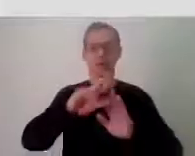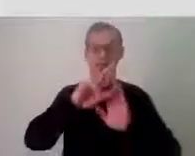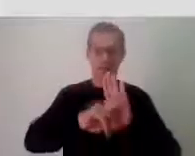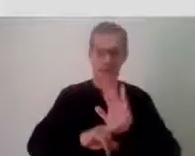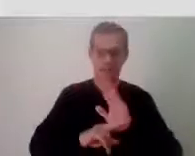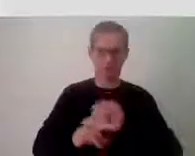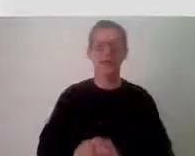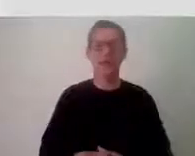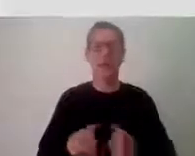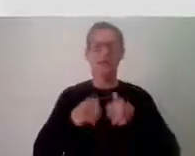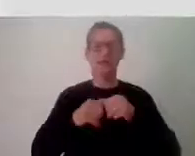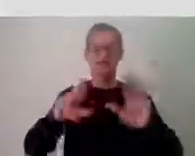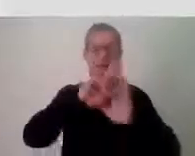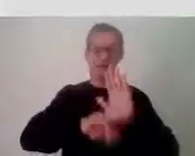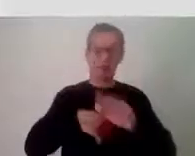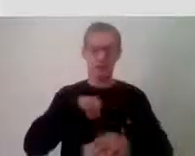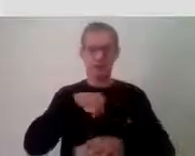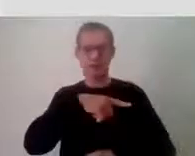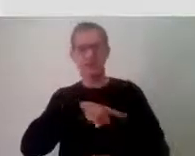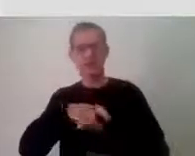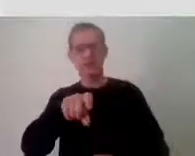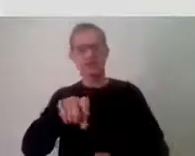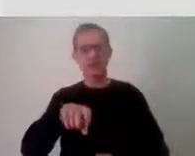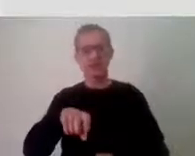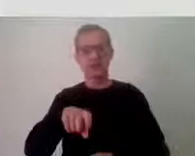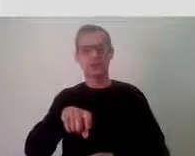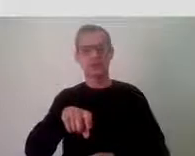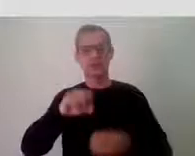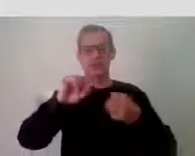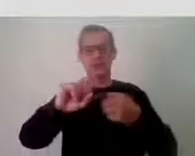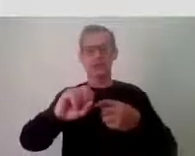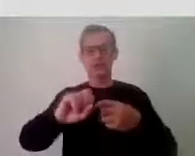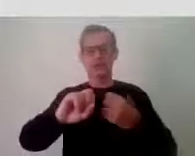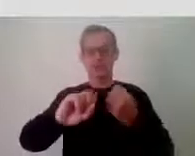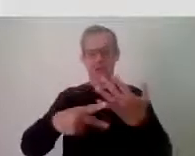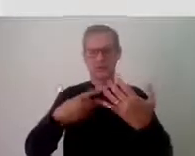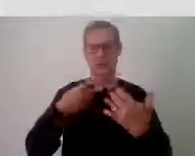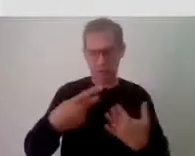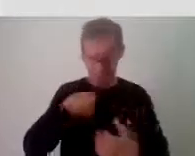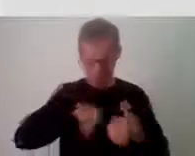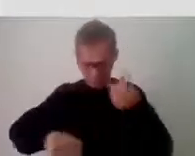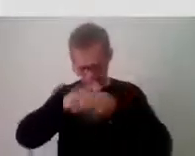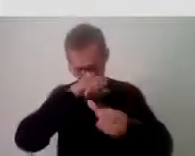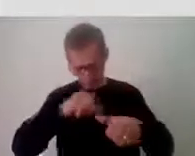Regrinha. Dessas regrinhas, quando eu tenho x elevado a uma potência, eu posso